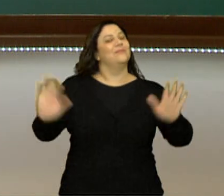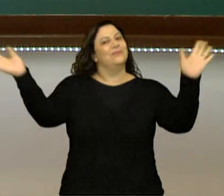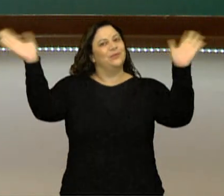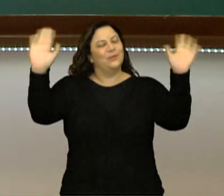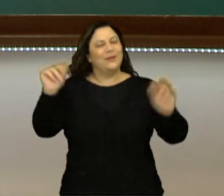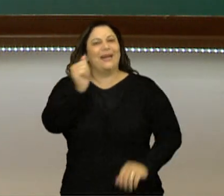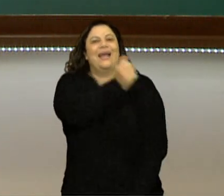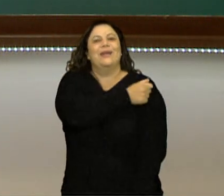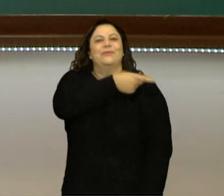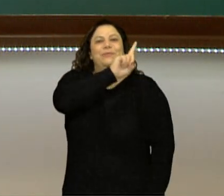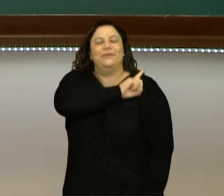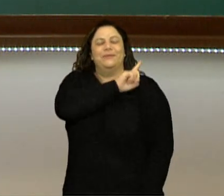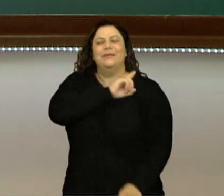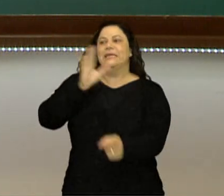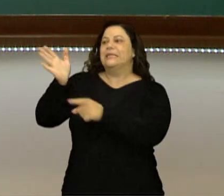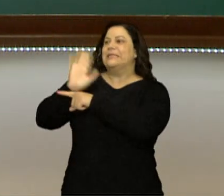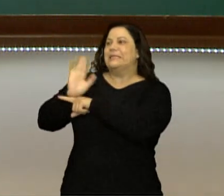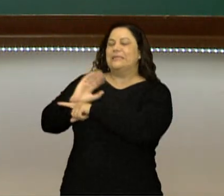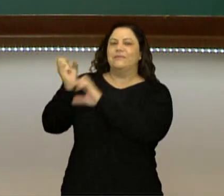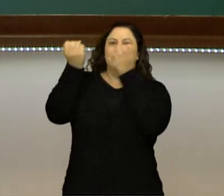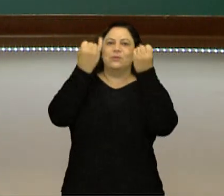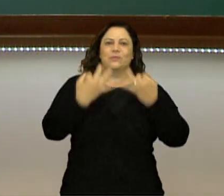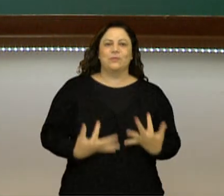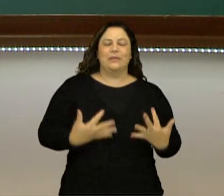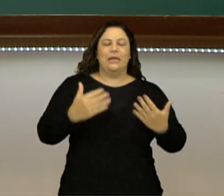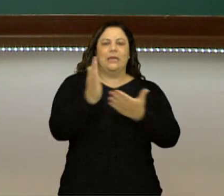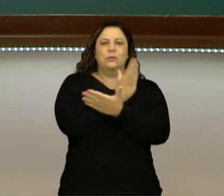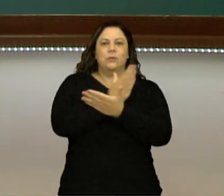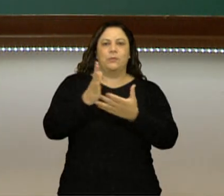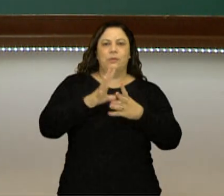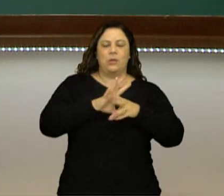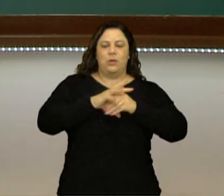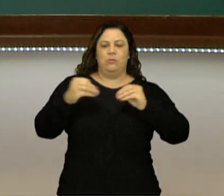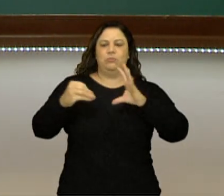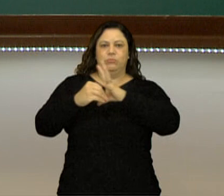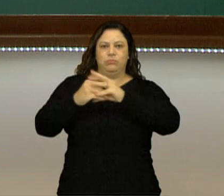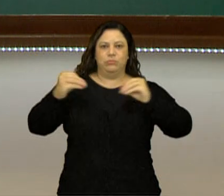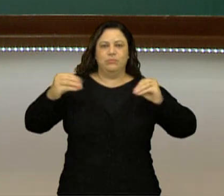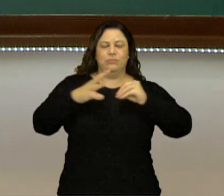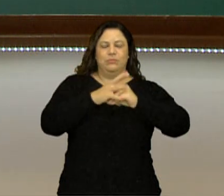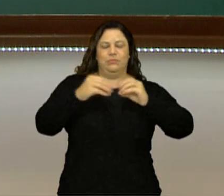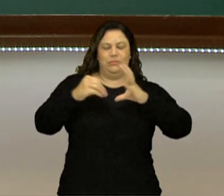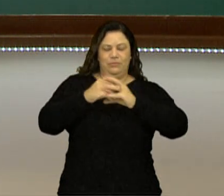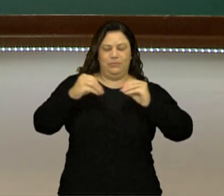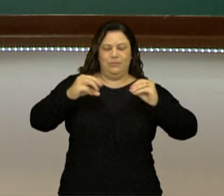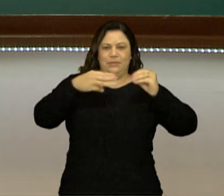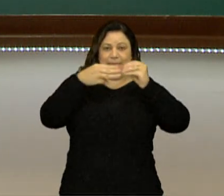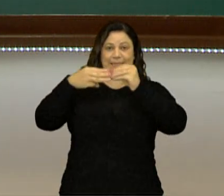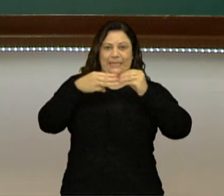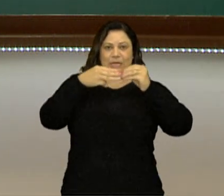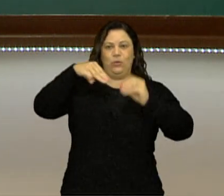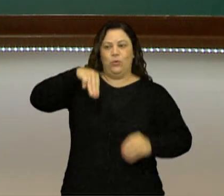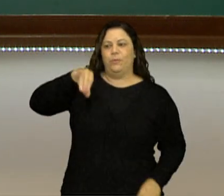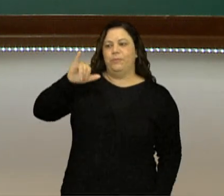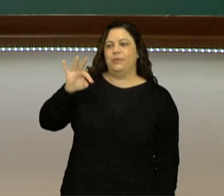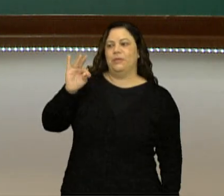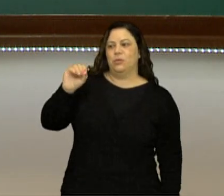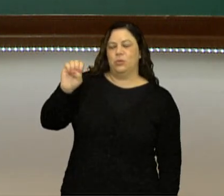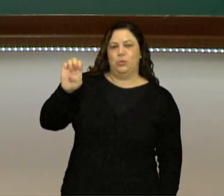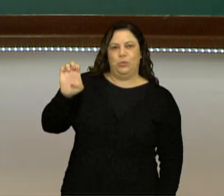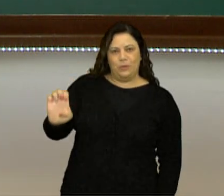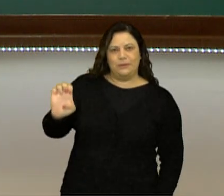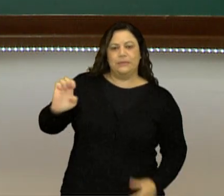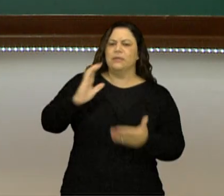Olá, estudantes da primeira série. Nesse vídeo vamos falar sobre a divisão celular chamada mitose. Muito bem, dividir para